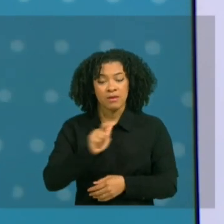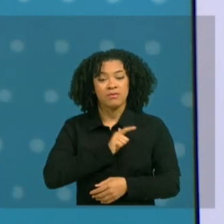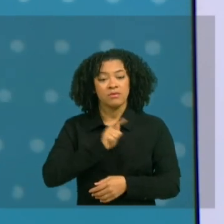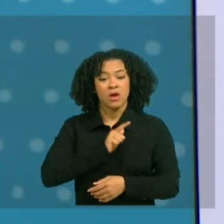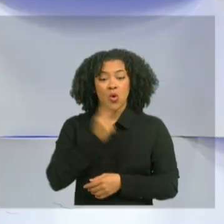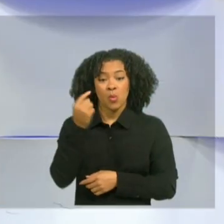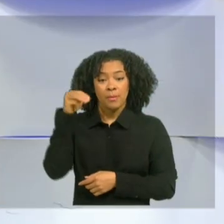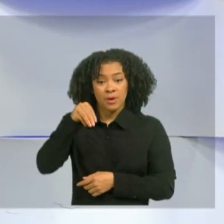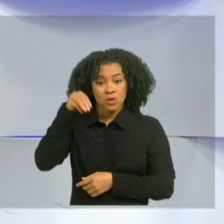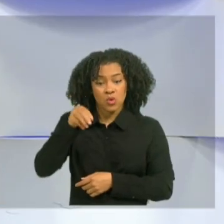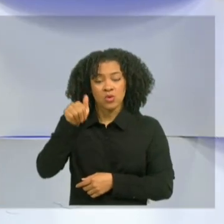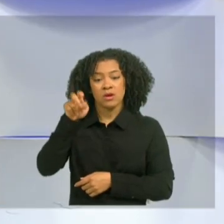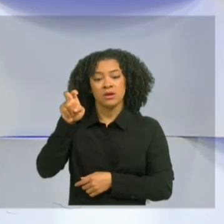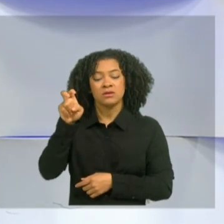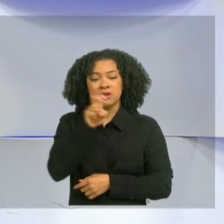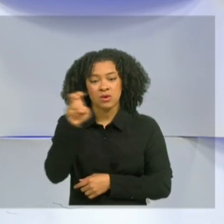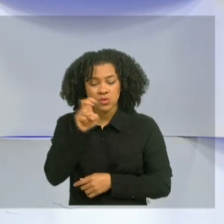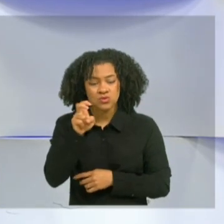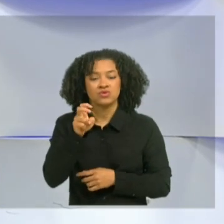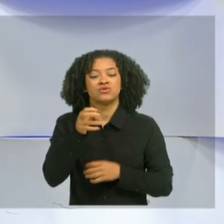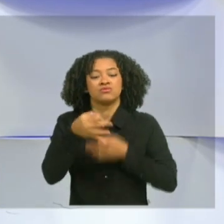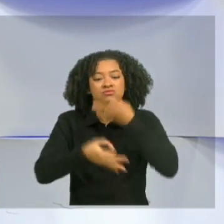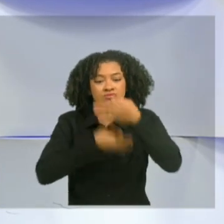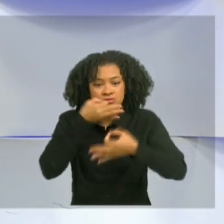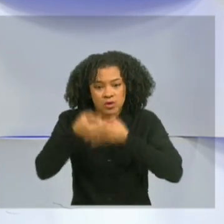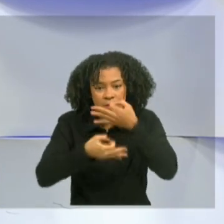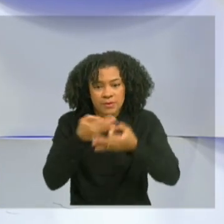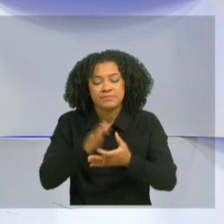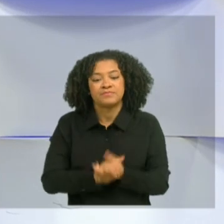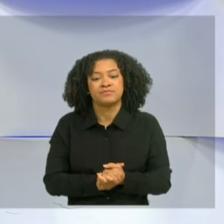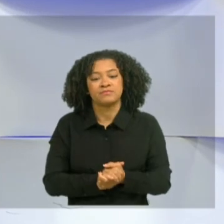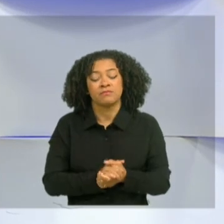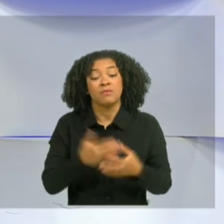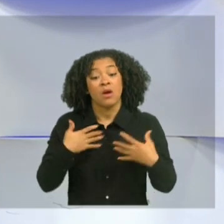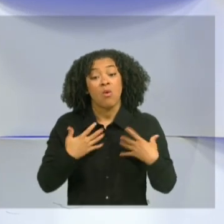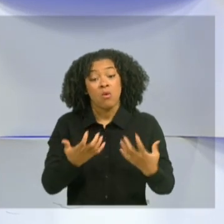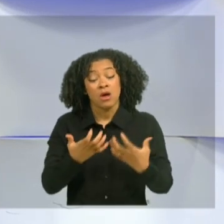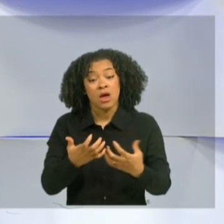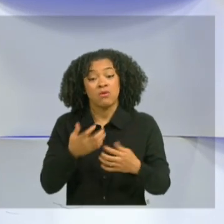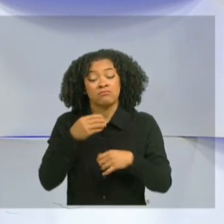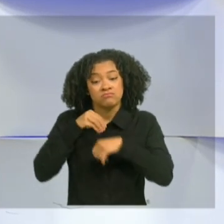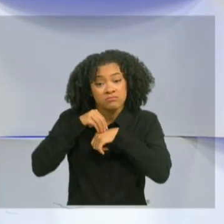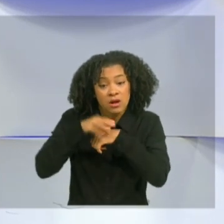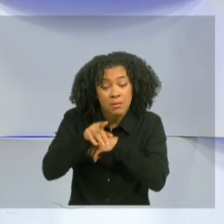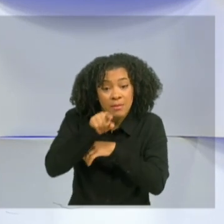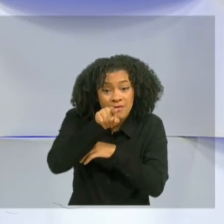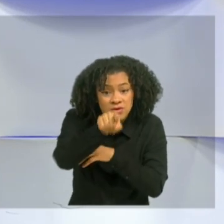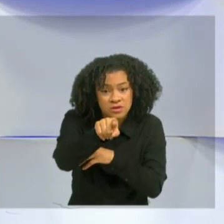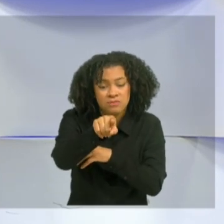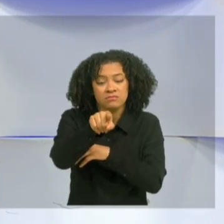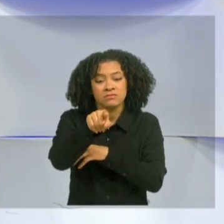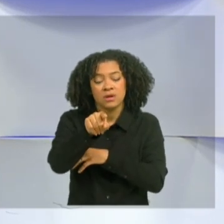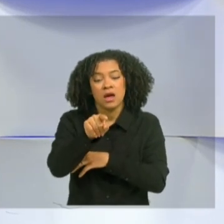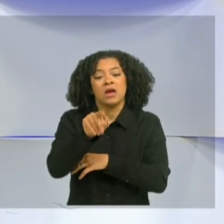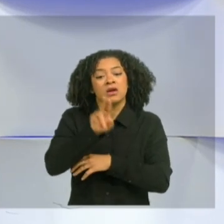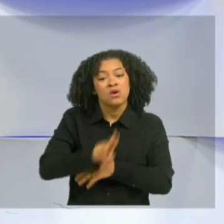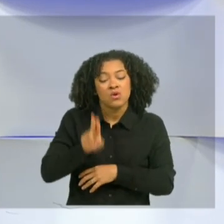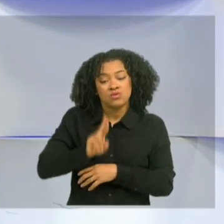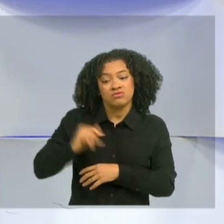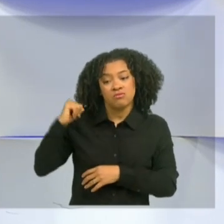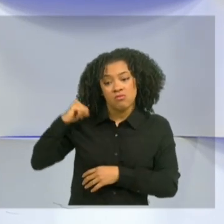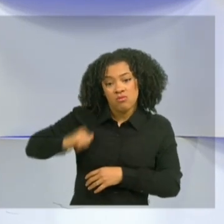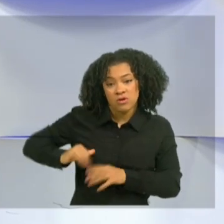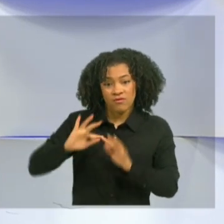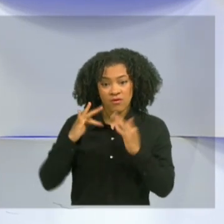a réplica eu quero falar para você que é beneficiário do bolsa família muita gente trata o programa